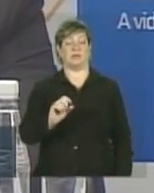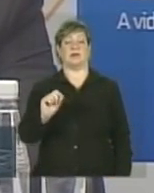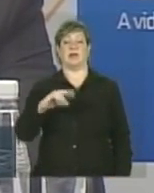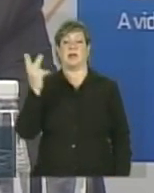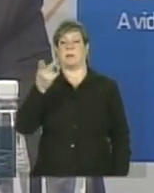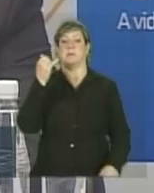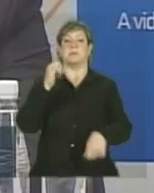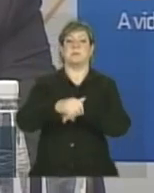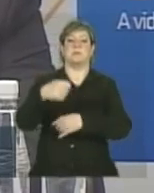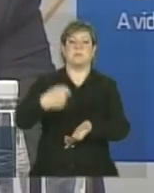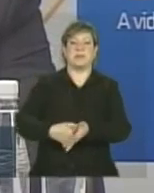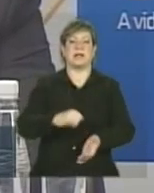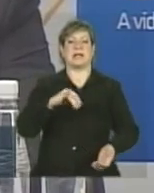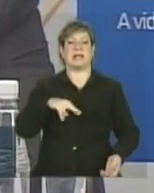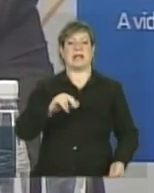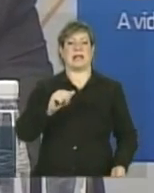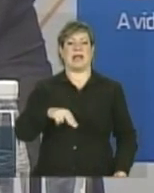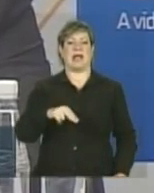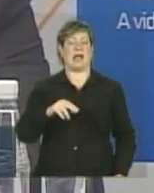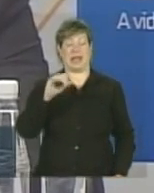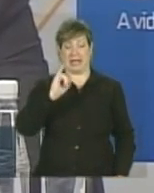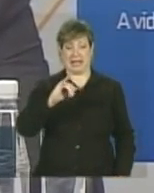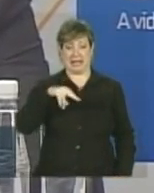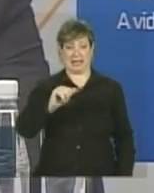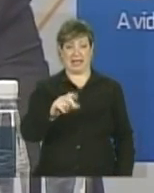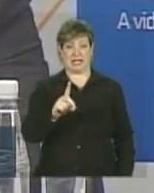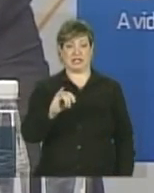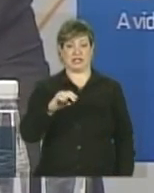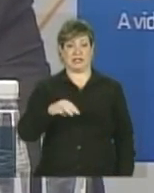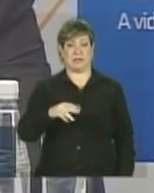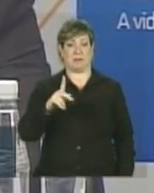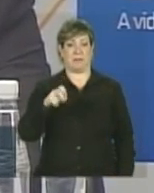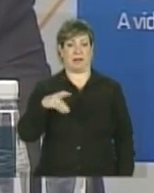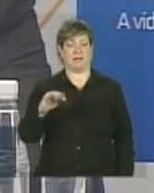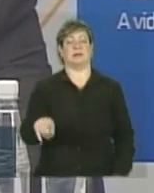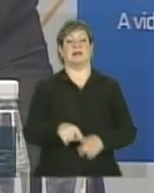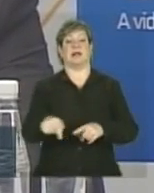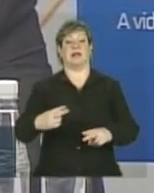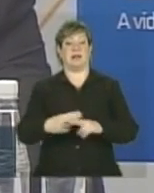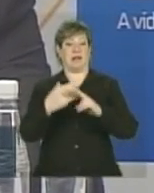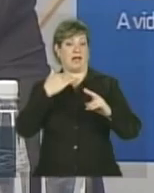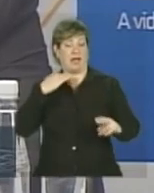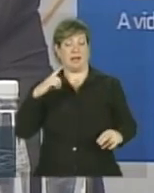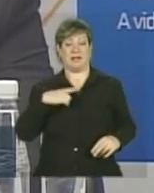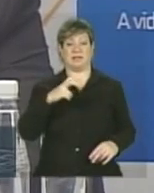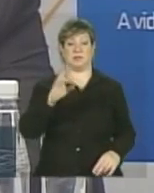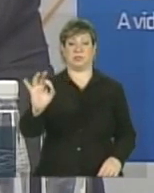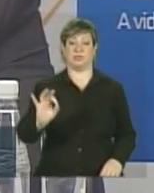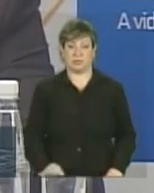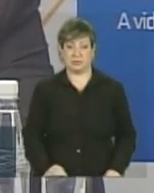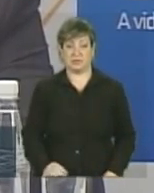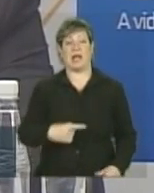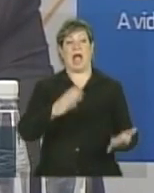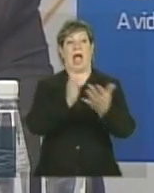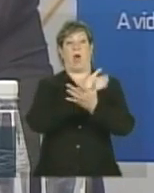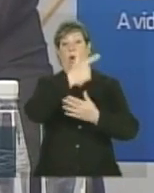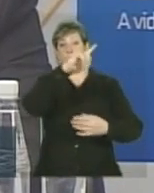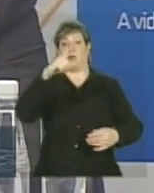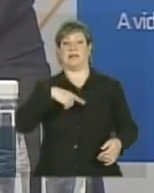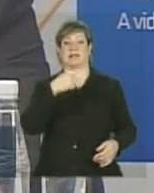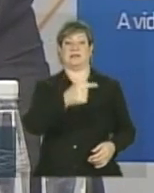Na pessoa física, o mercado está com alguma coisa de 7,6, a Caixa está com 5% de inadimplência. No PJ,